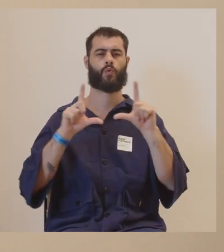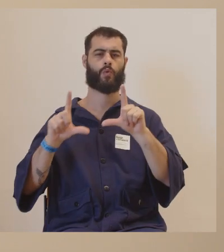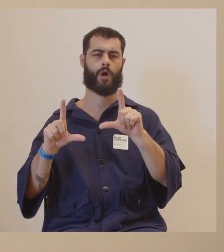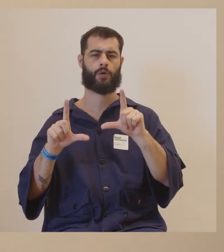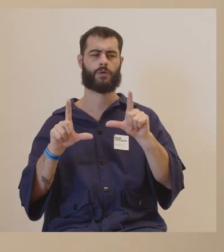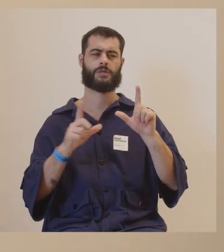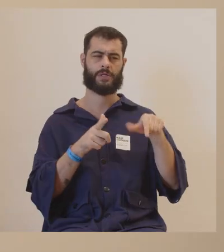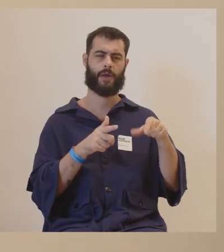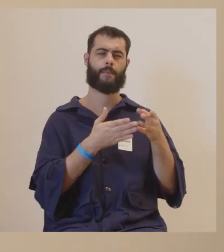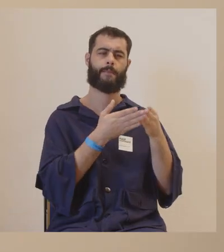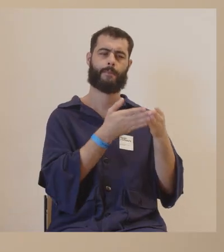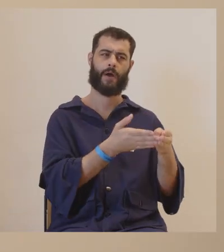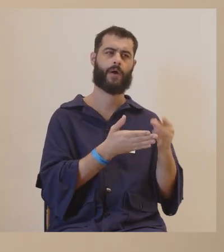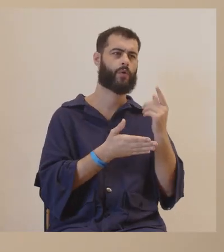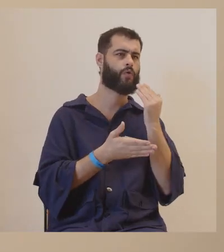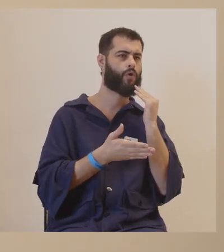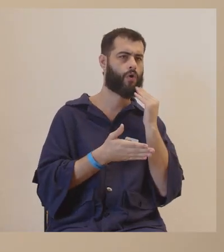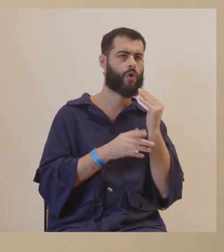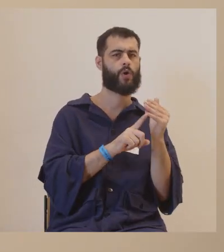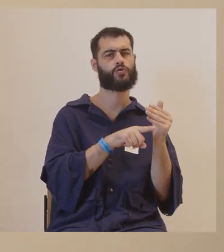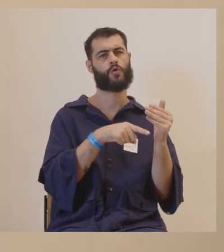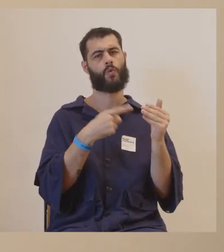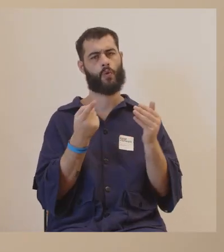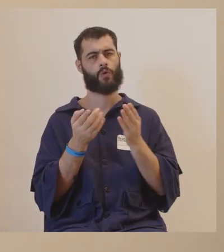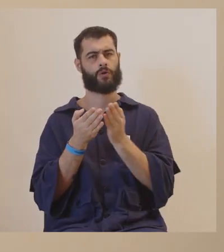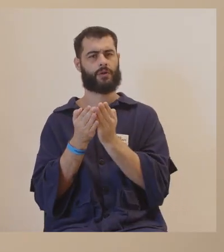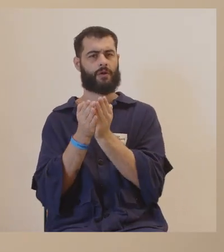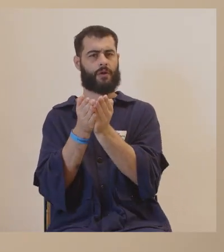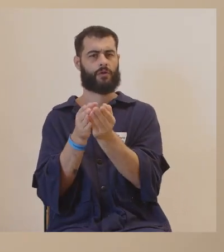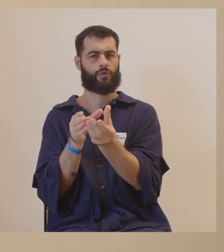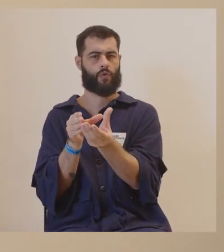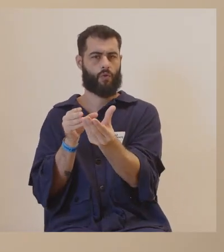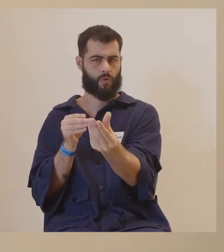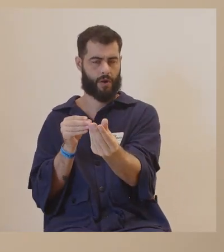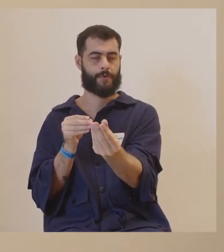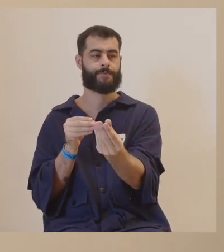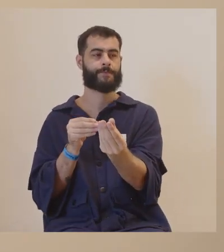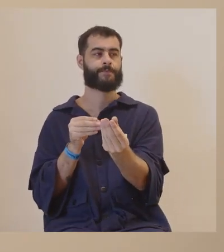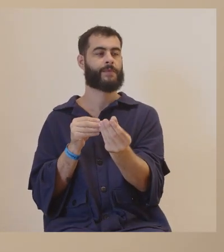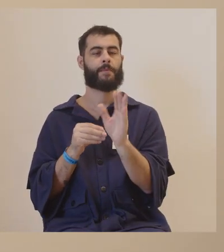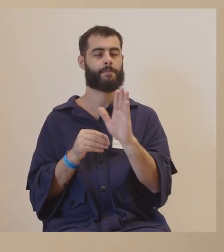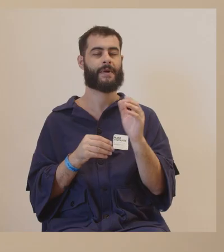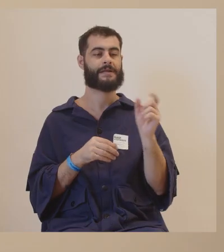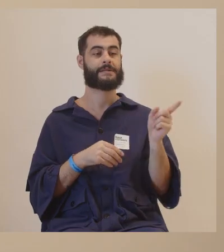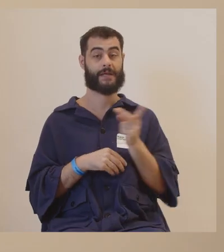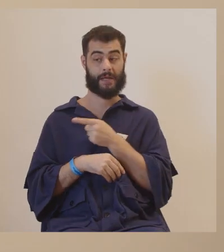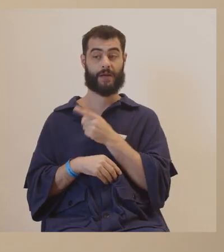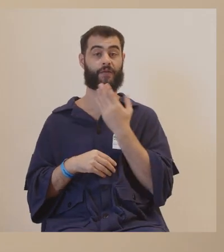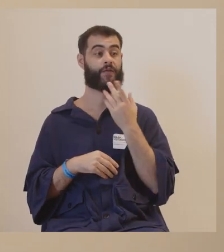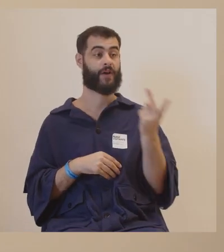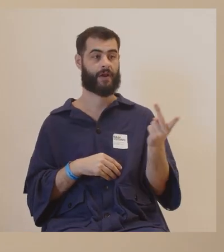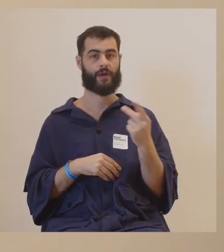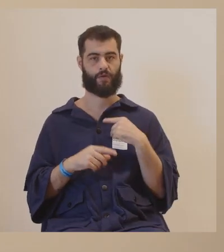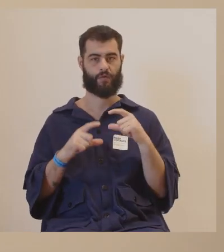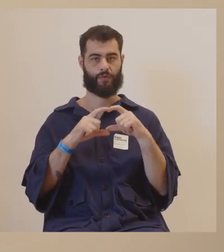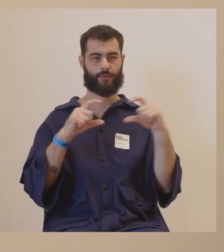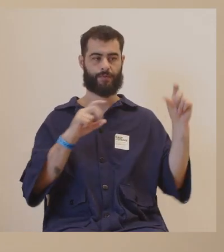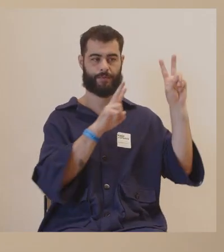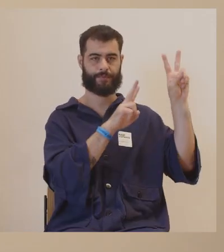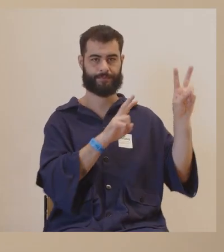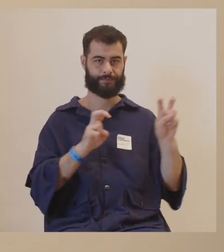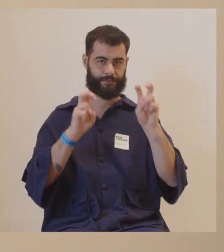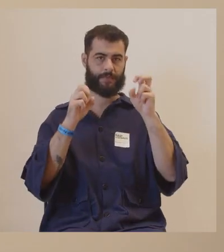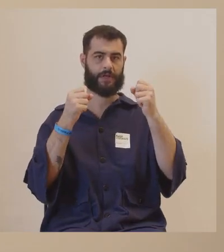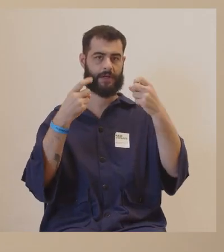enfim, explicitamente dito, né, mas ele diz o seguinte, eu vou citar porque é importante citar. Né? Ele diz assim,